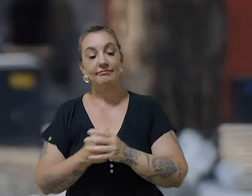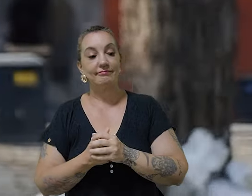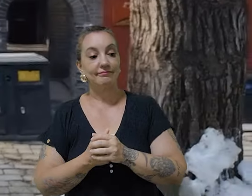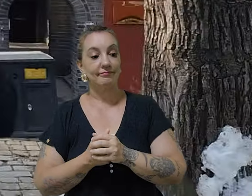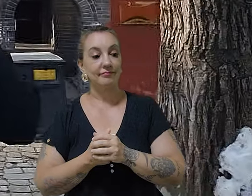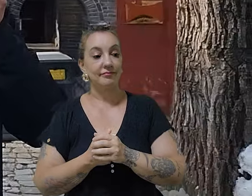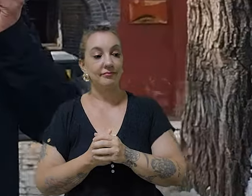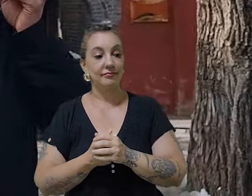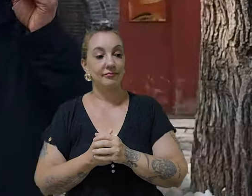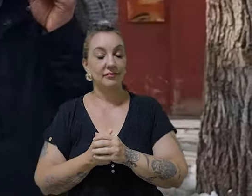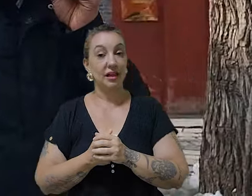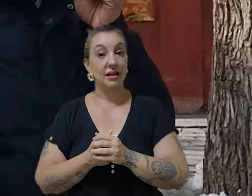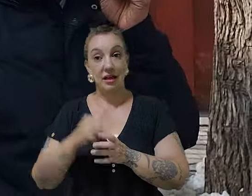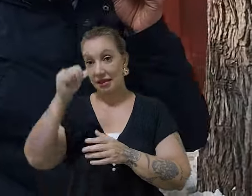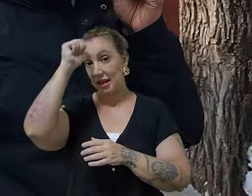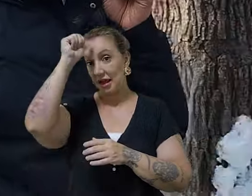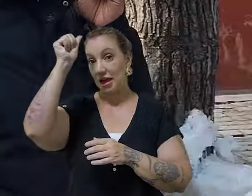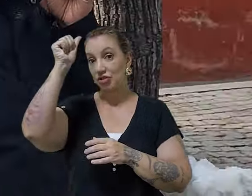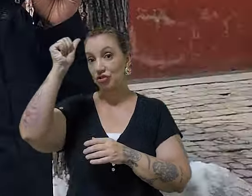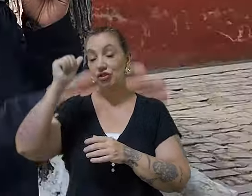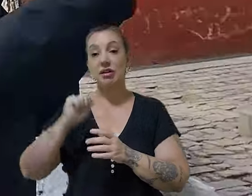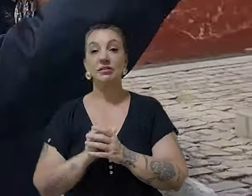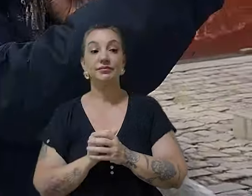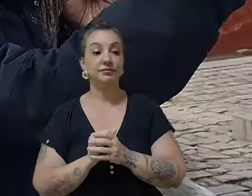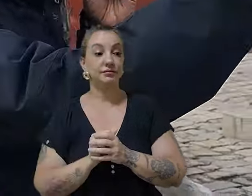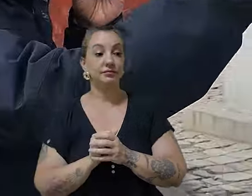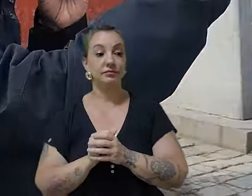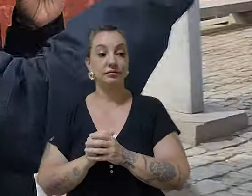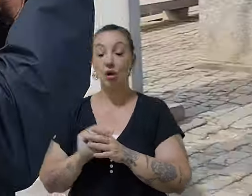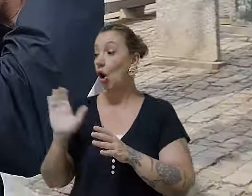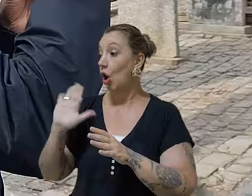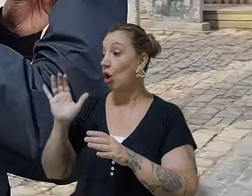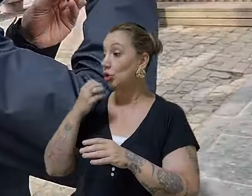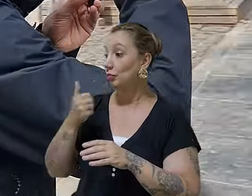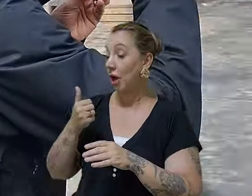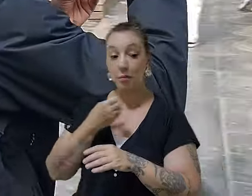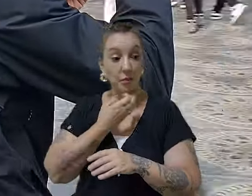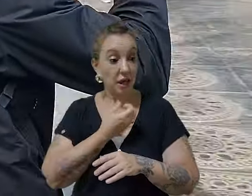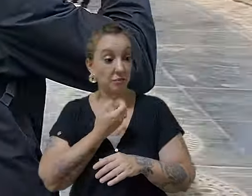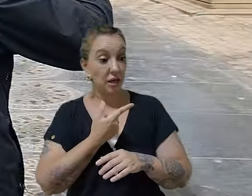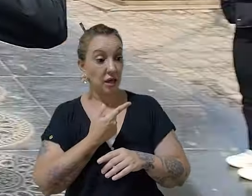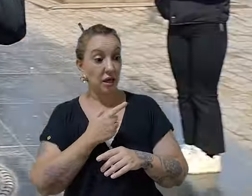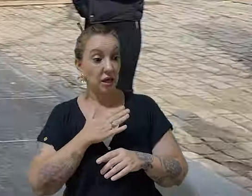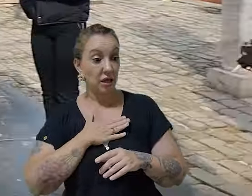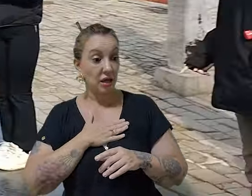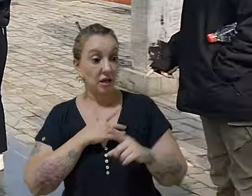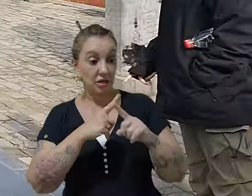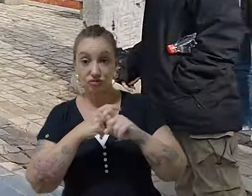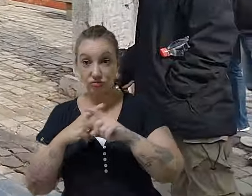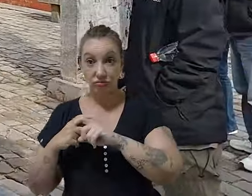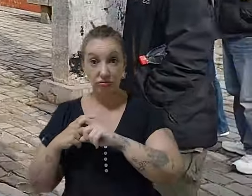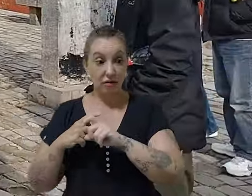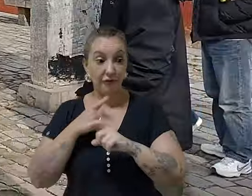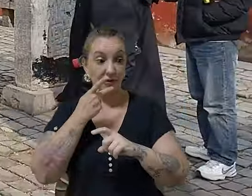cabe a ele trazer da Índia. Oi, ni hao, ni shuo, yi tian, ni shuo yi